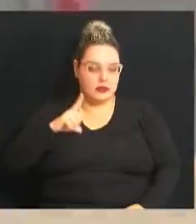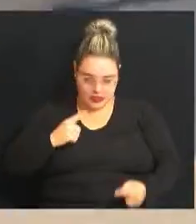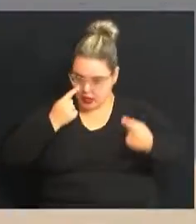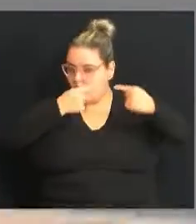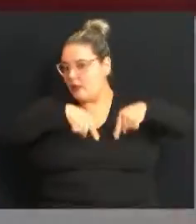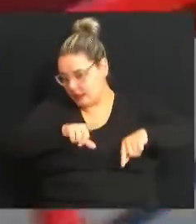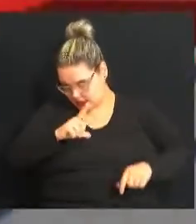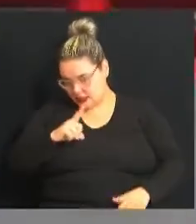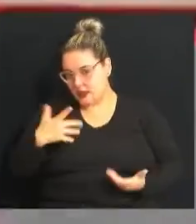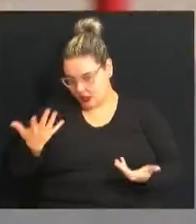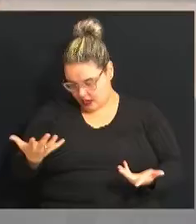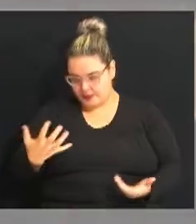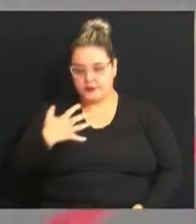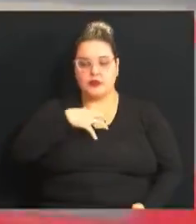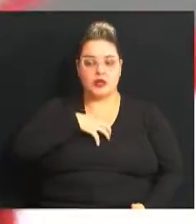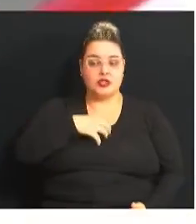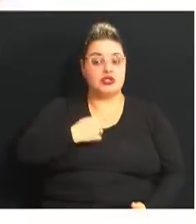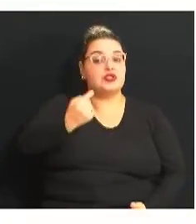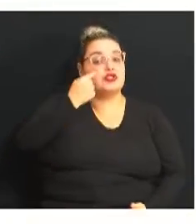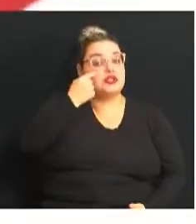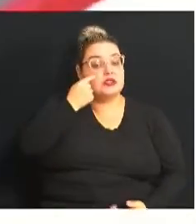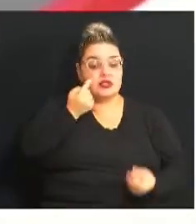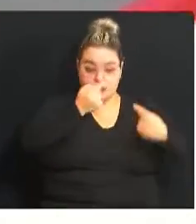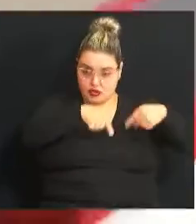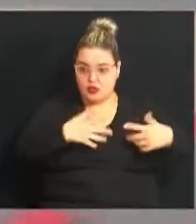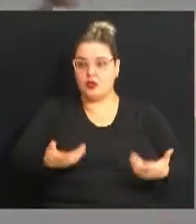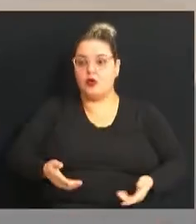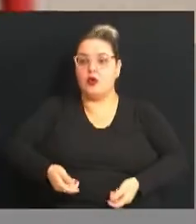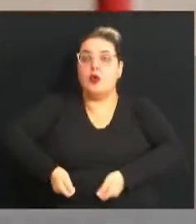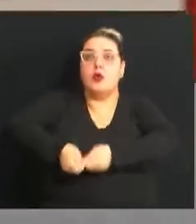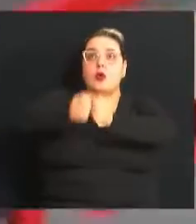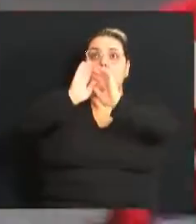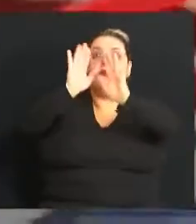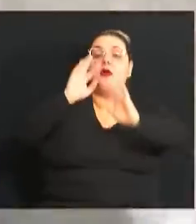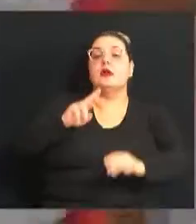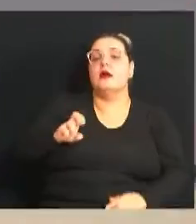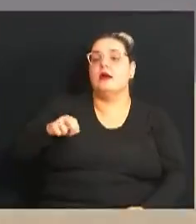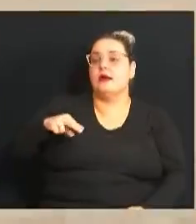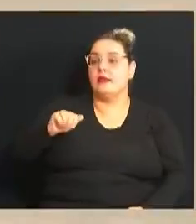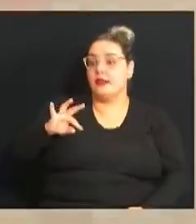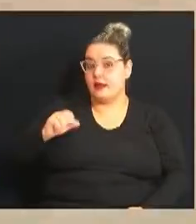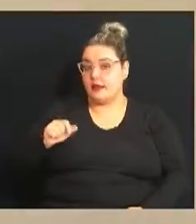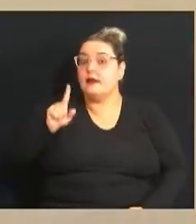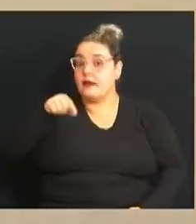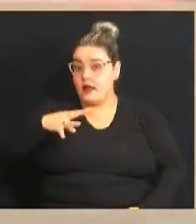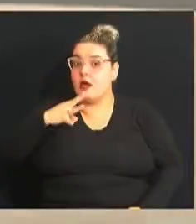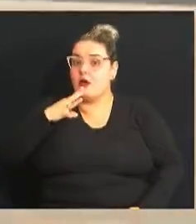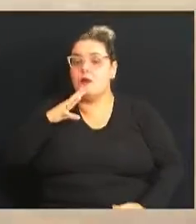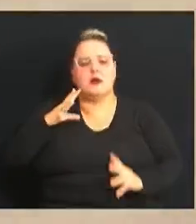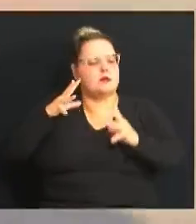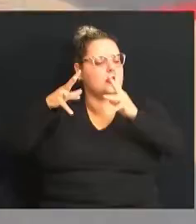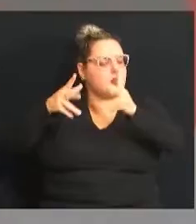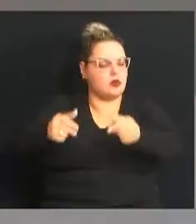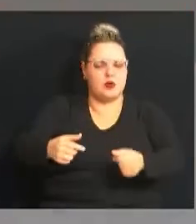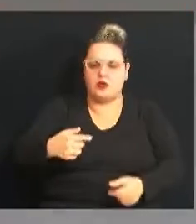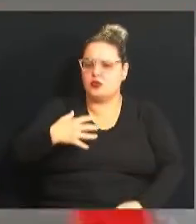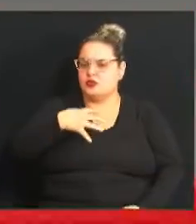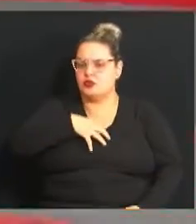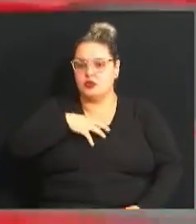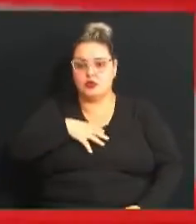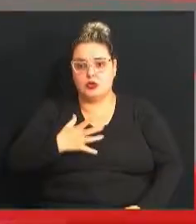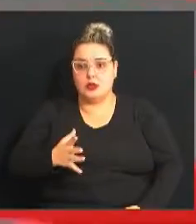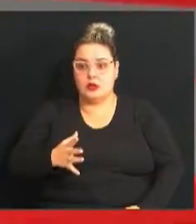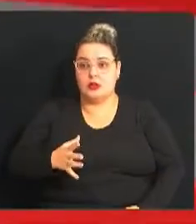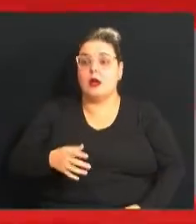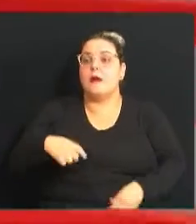tem formas também de assistir competições, como o vôlei Renata, que é super conhecido na cidade, mas é para todos os gostos, basta ir